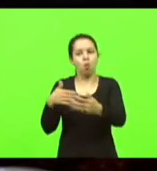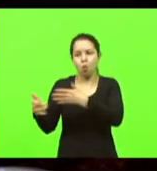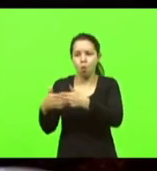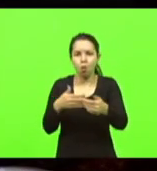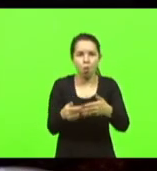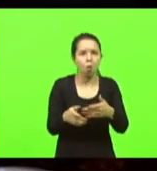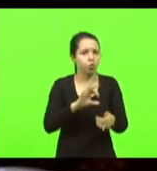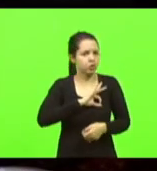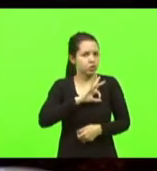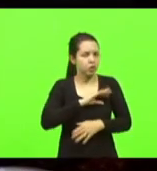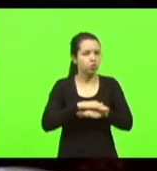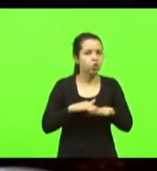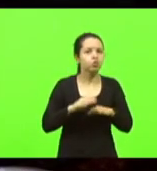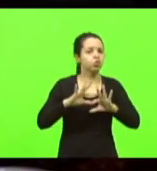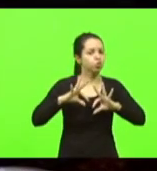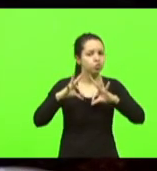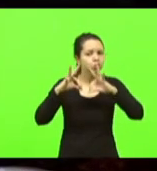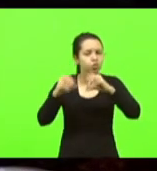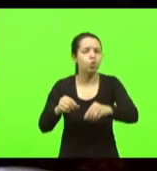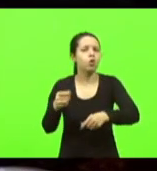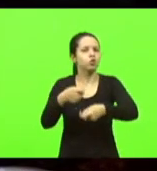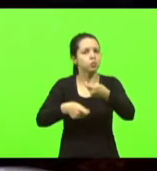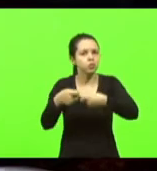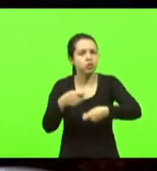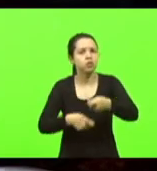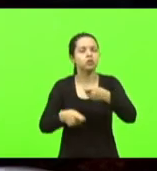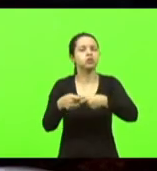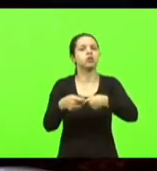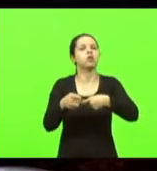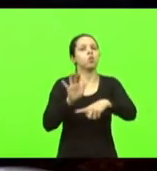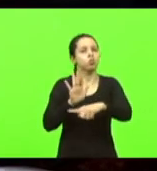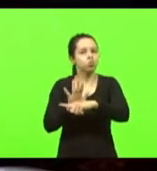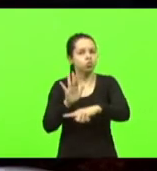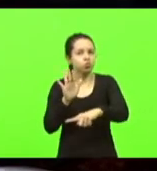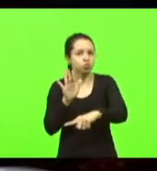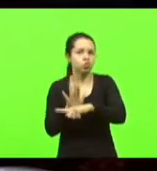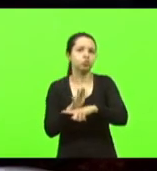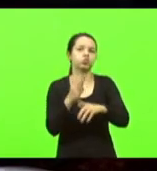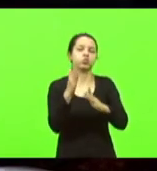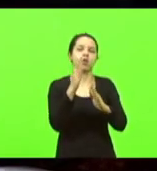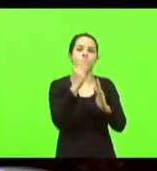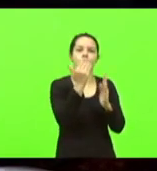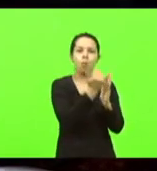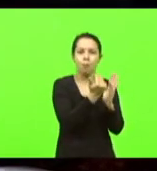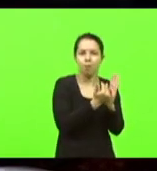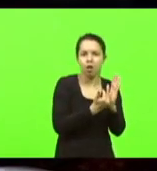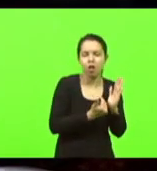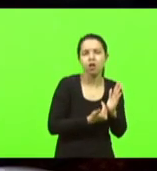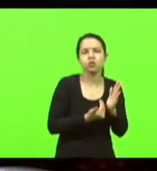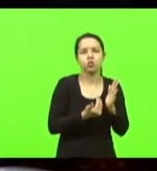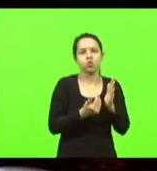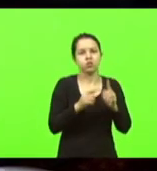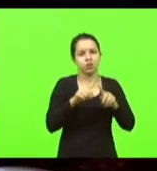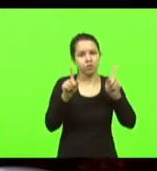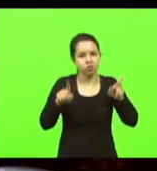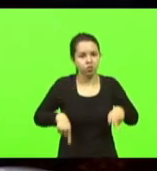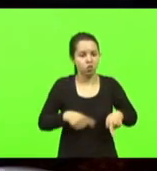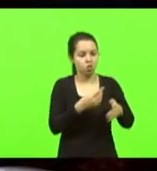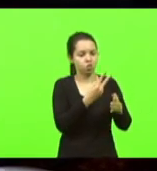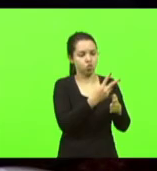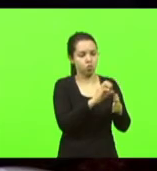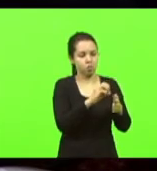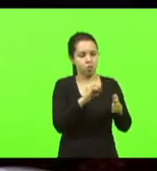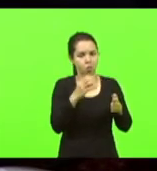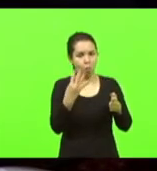administrativo seja beneficiado com esse plano aqueles servidores que entraram a partir de 2004